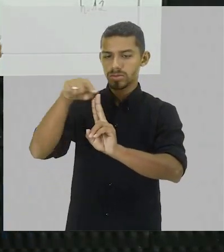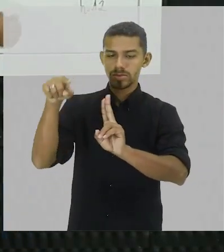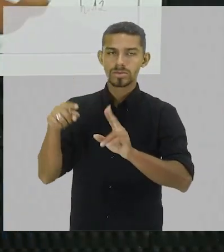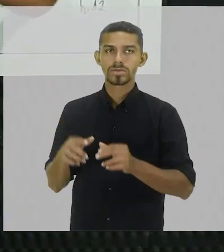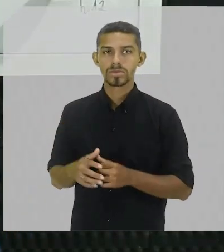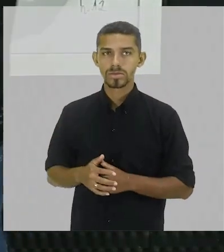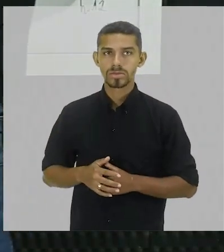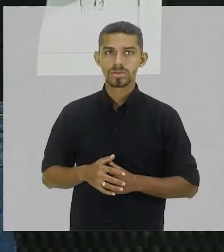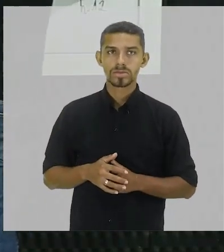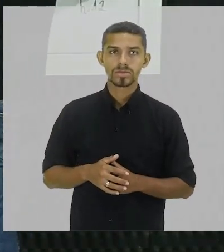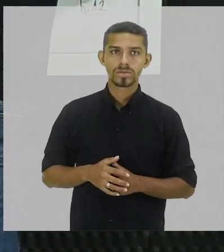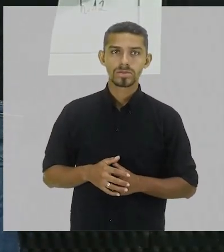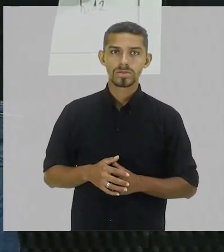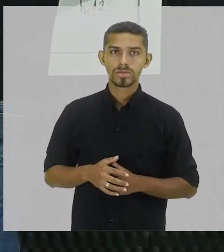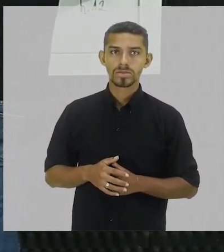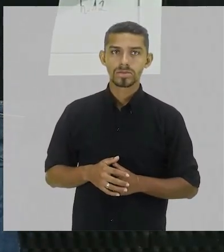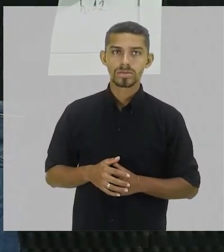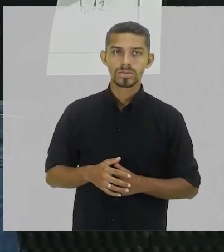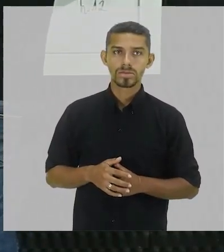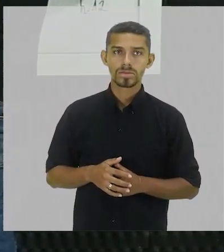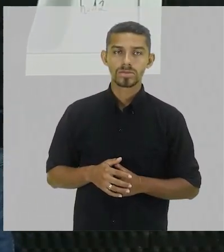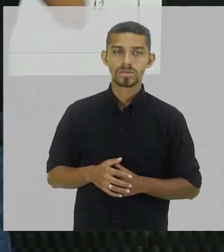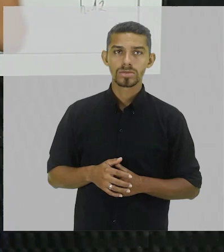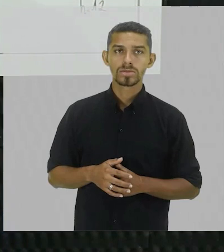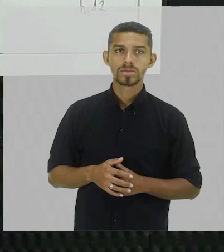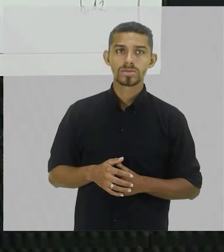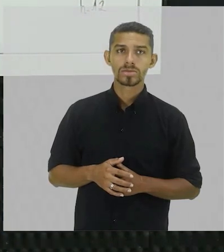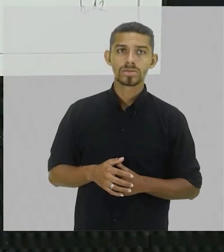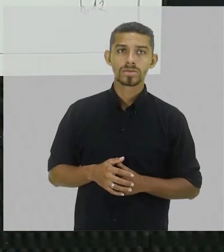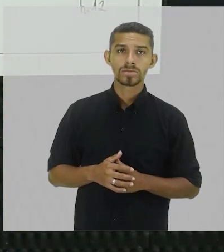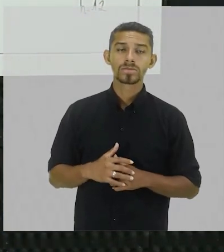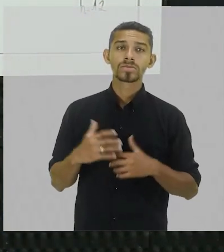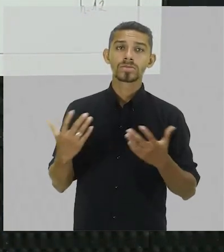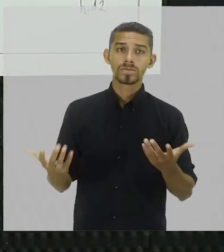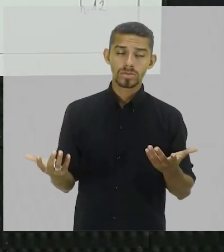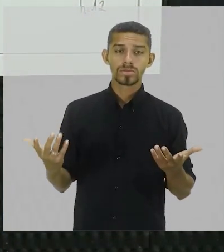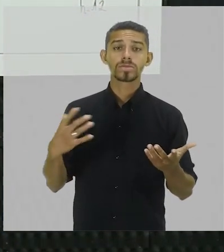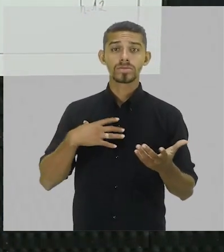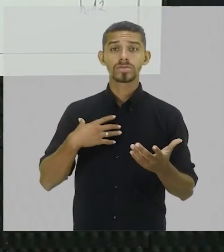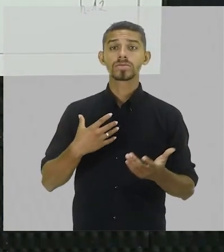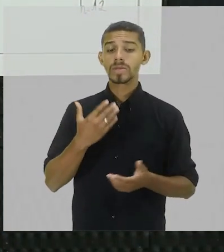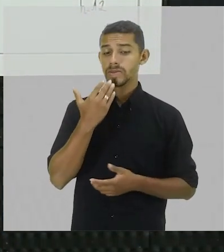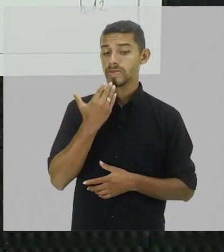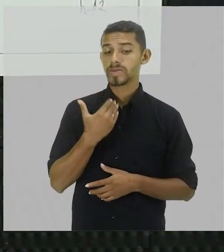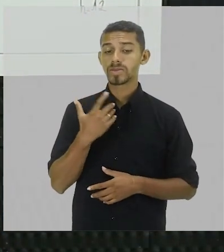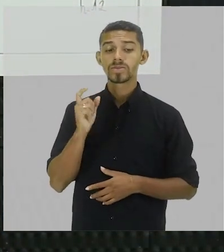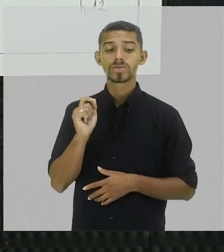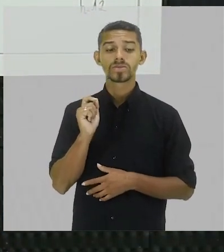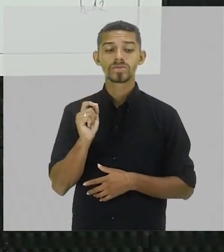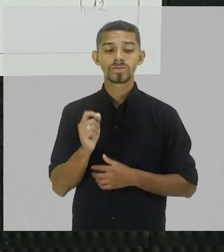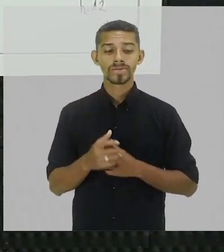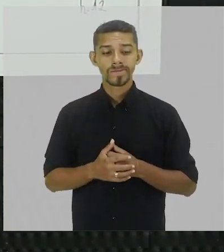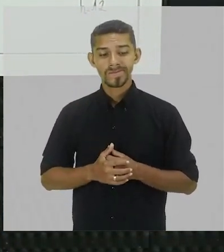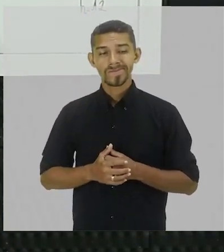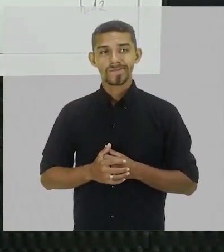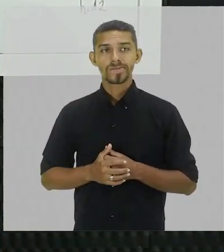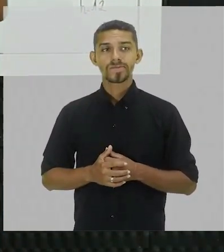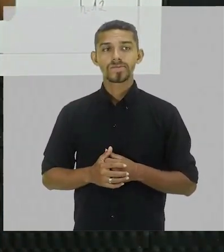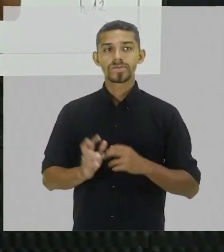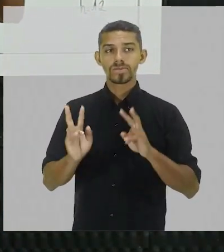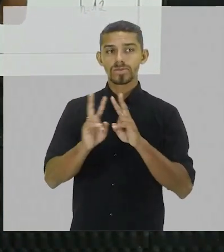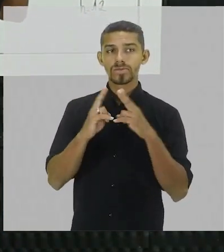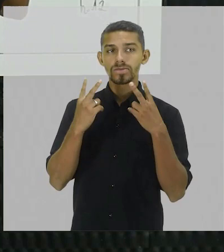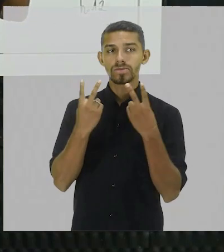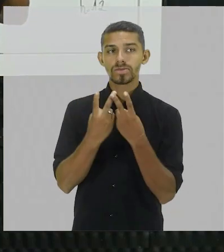Metros cúbicos. Certo? Então, a questão pede o quê? Qual o nome da questão? o